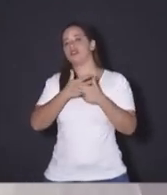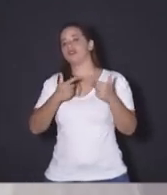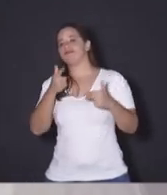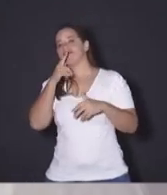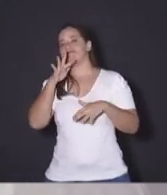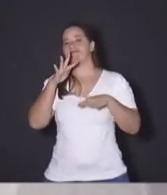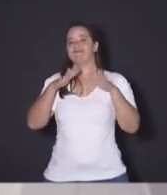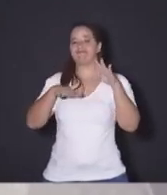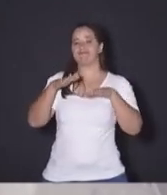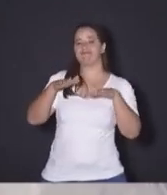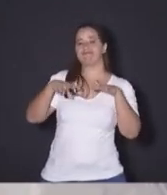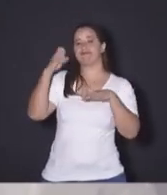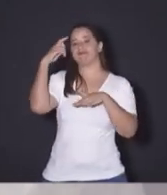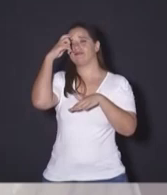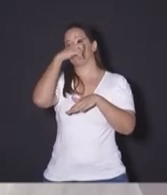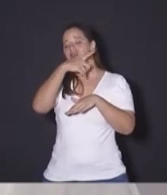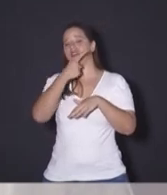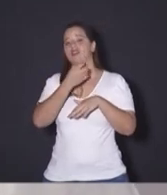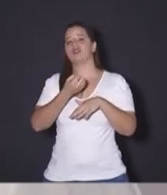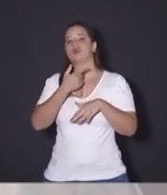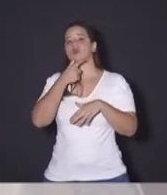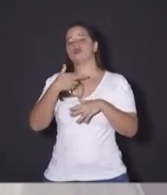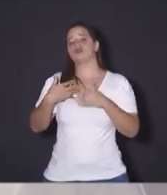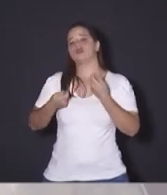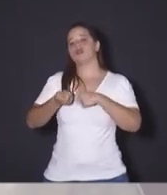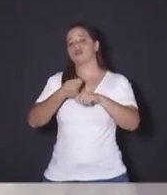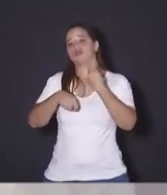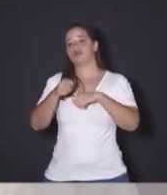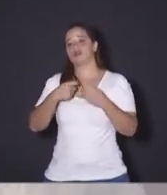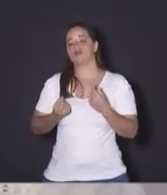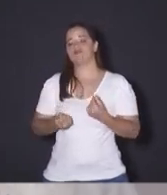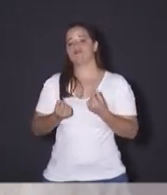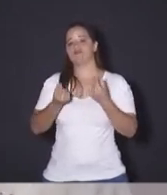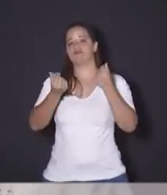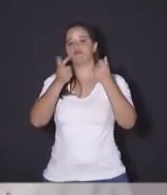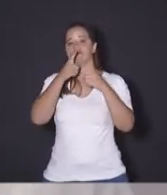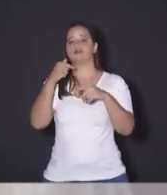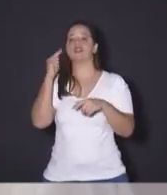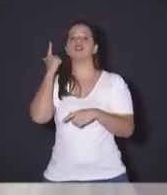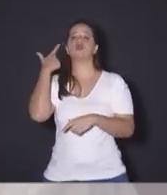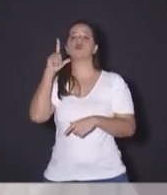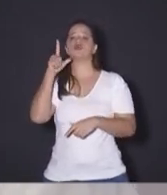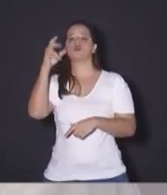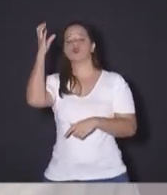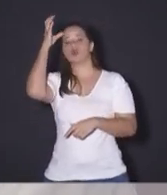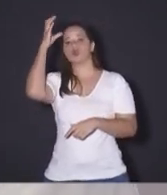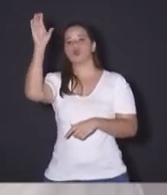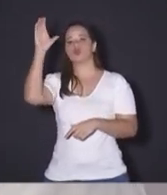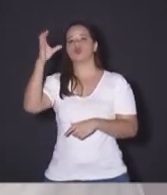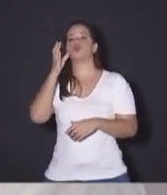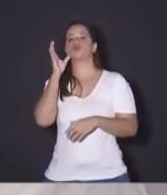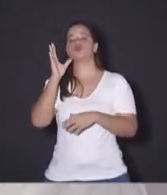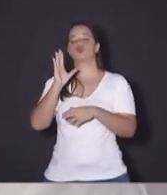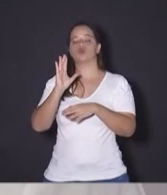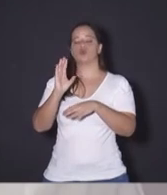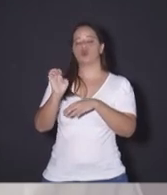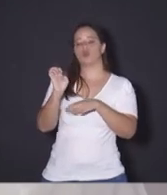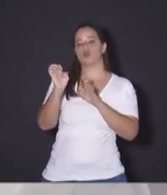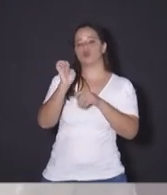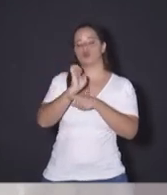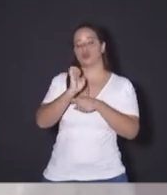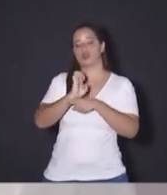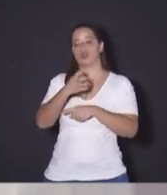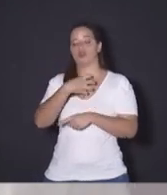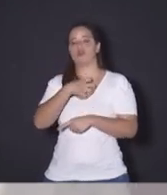instável em boa parte dos recursos foi por meio de fundo de cultura do estado da bahia por meio de editais na